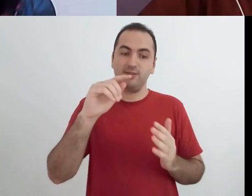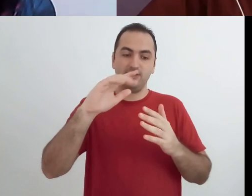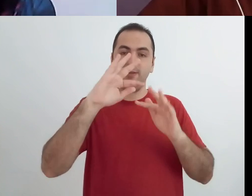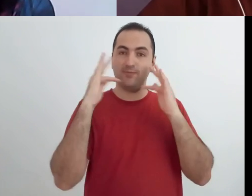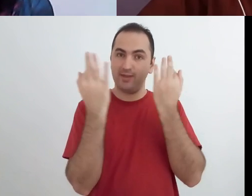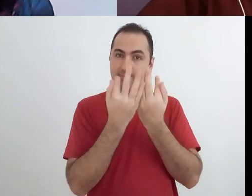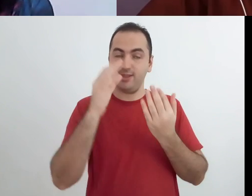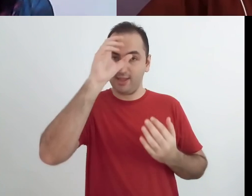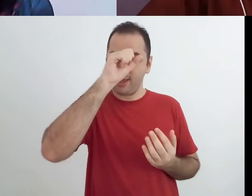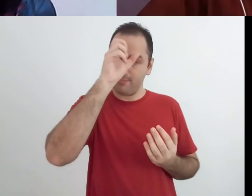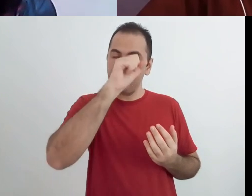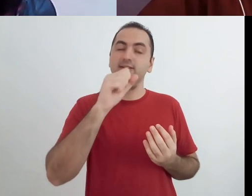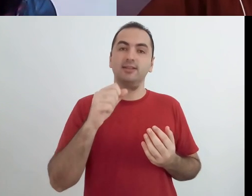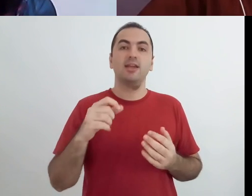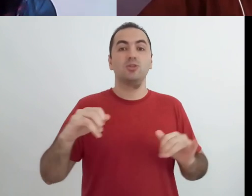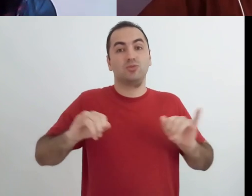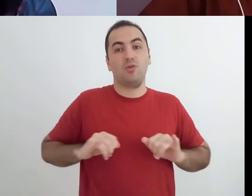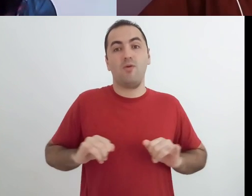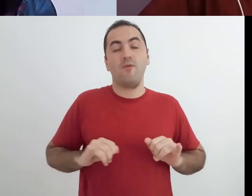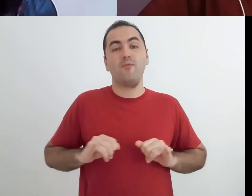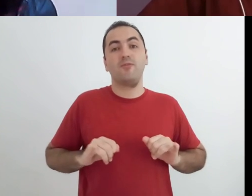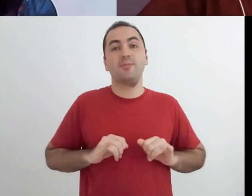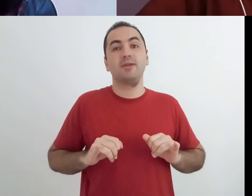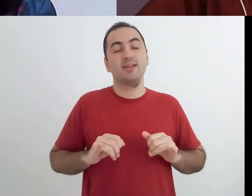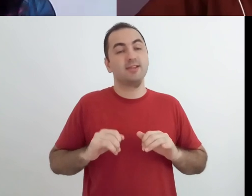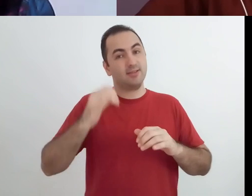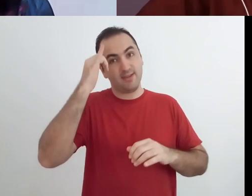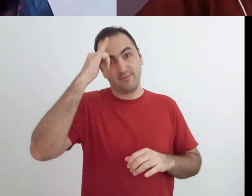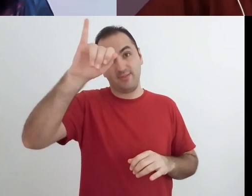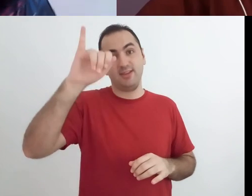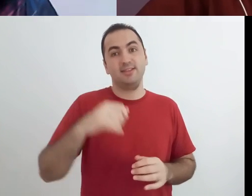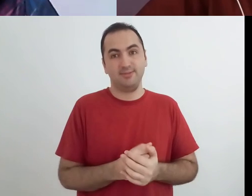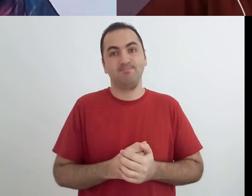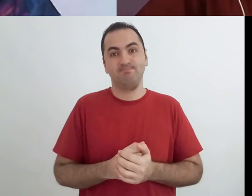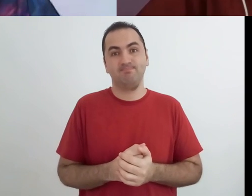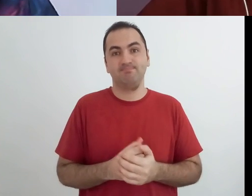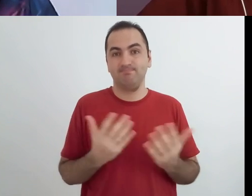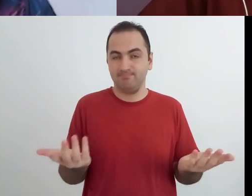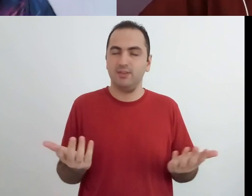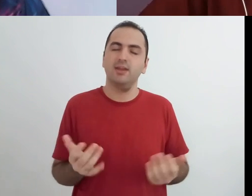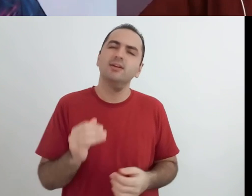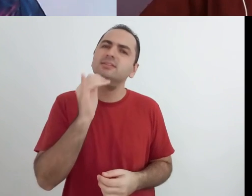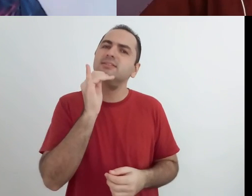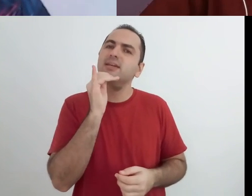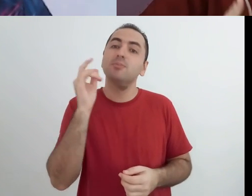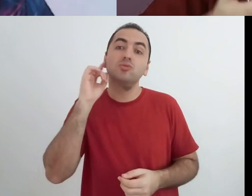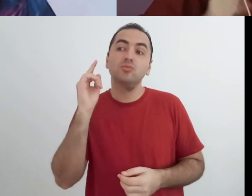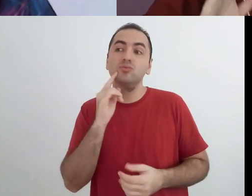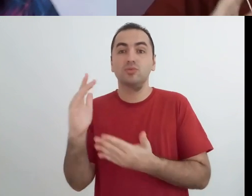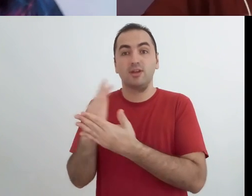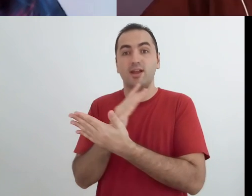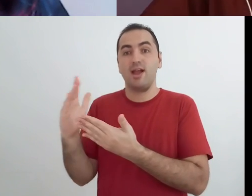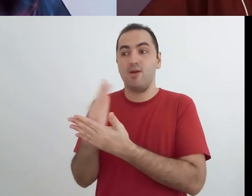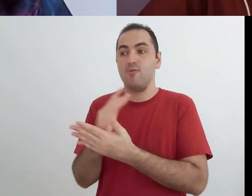É verdade. Às vezes até o surdo, ele está em casa, aí ele acorda, não tem com quem se comunicar, o que ele faz? Ele